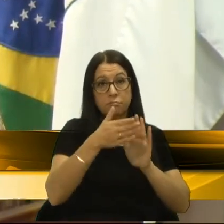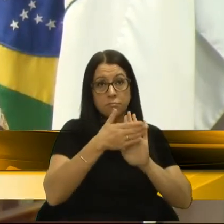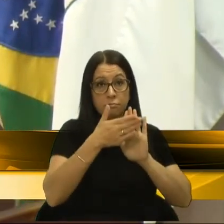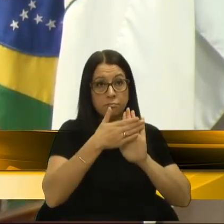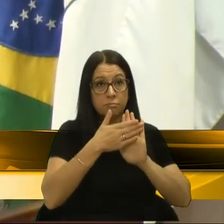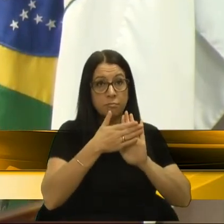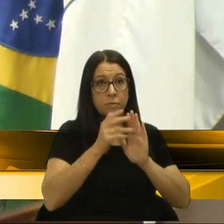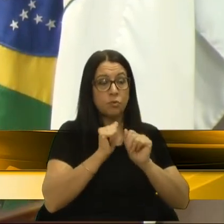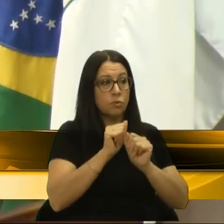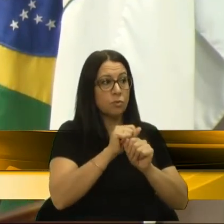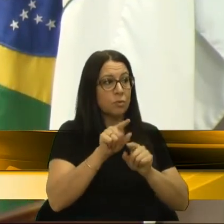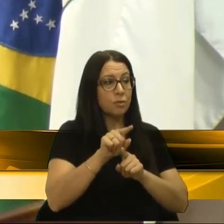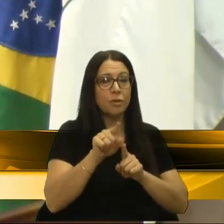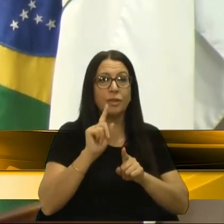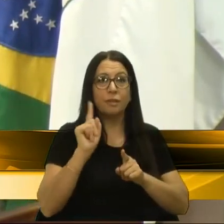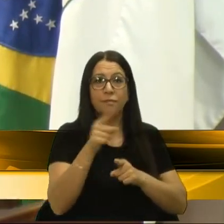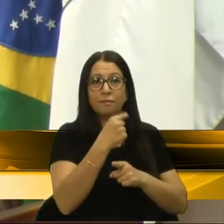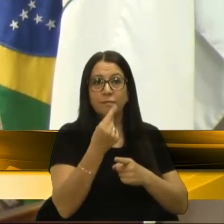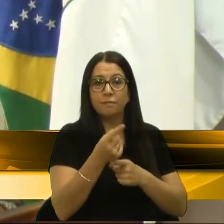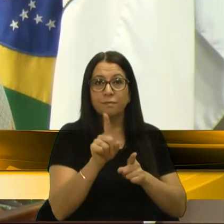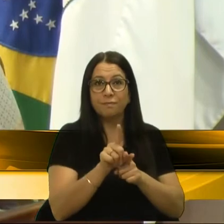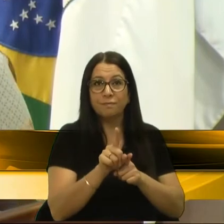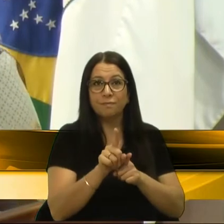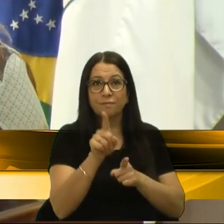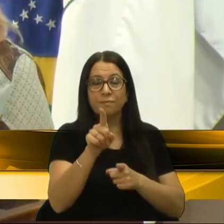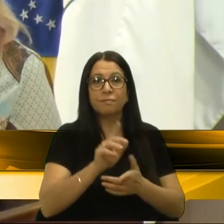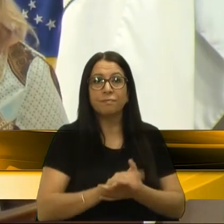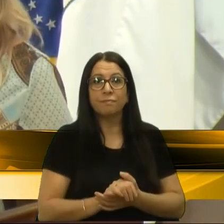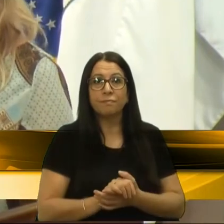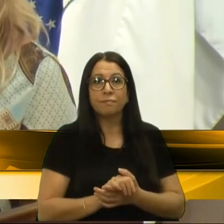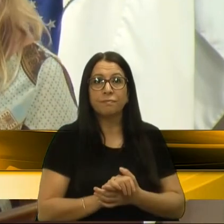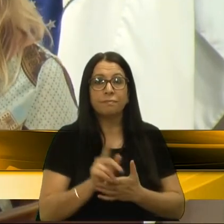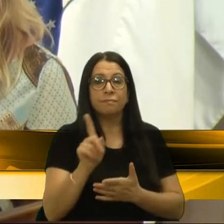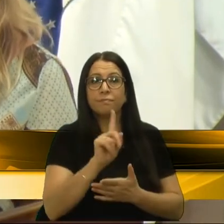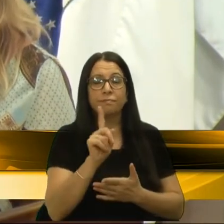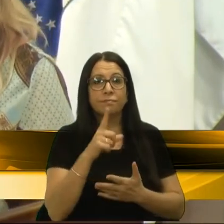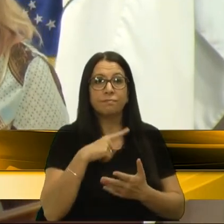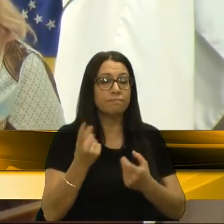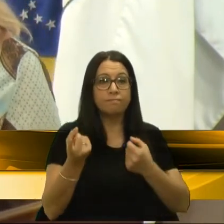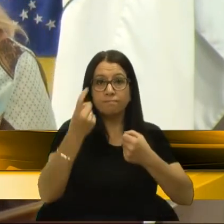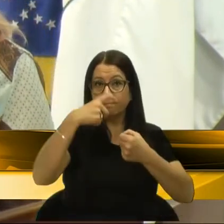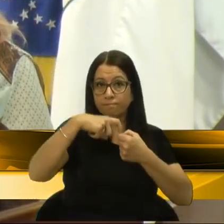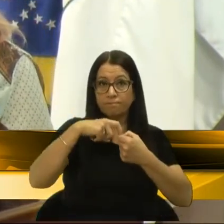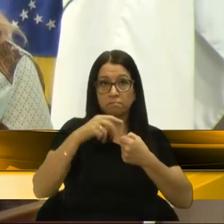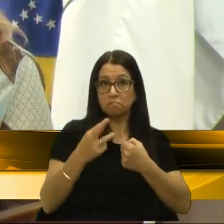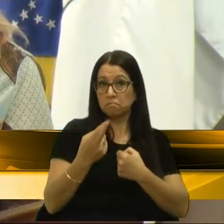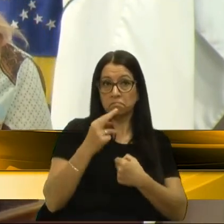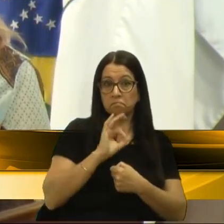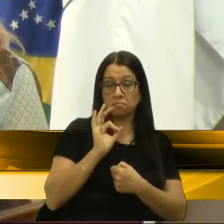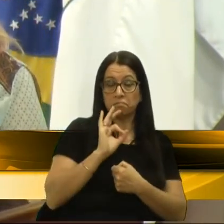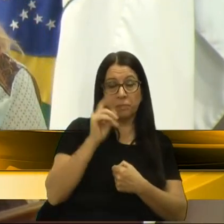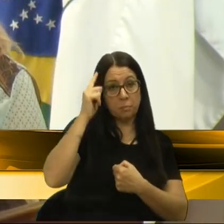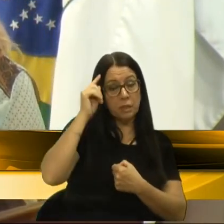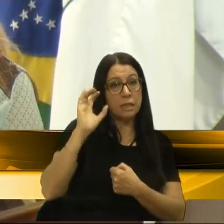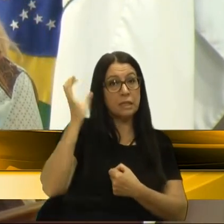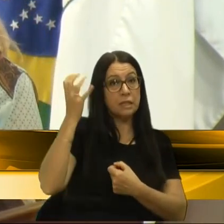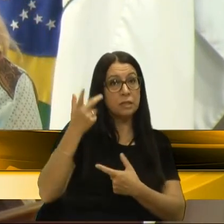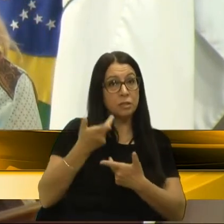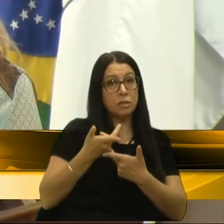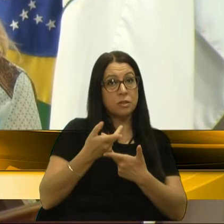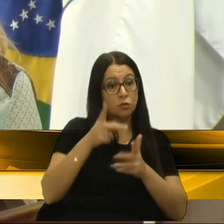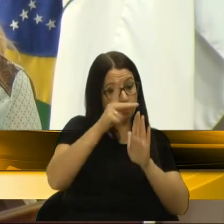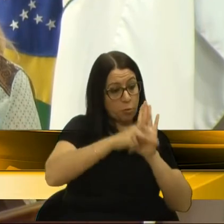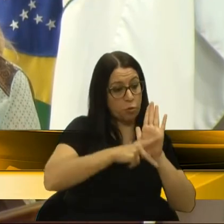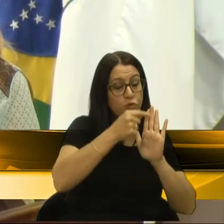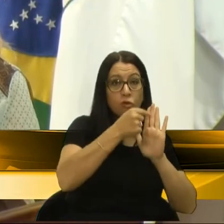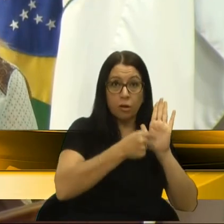pasta de indicações, porque eu não recebi nenhum retorno, Aí eu decidi fazer em forma de